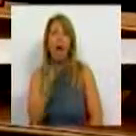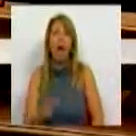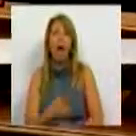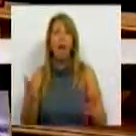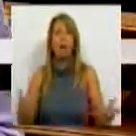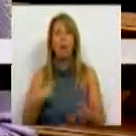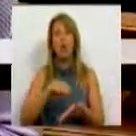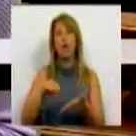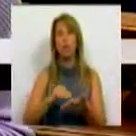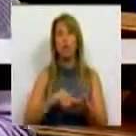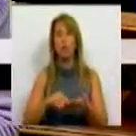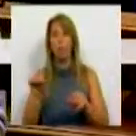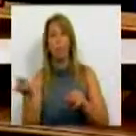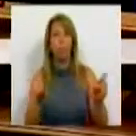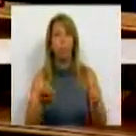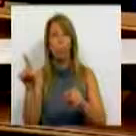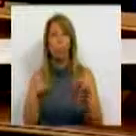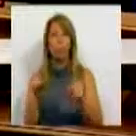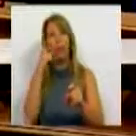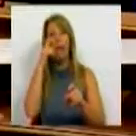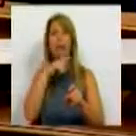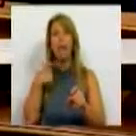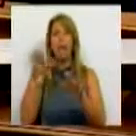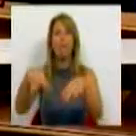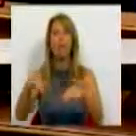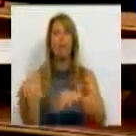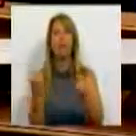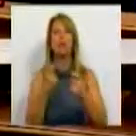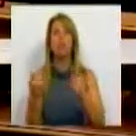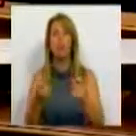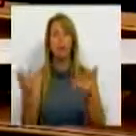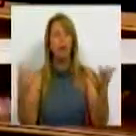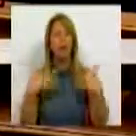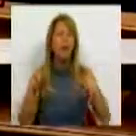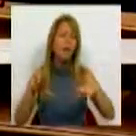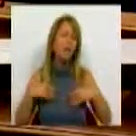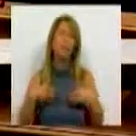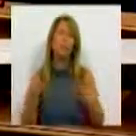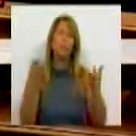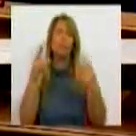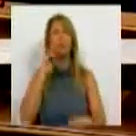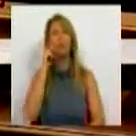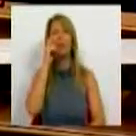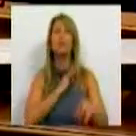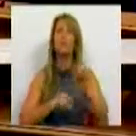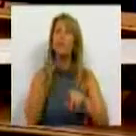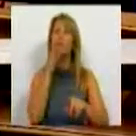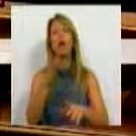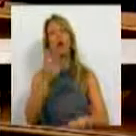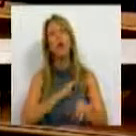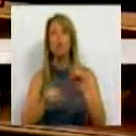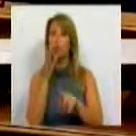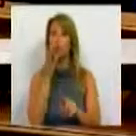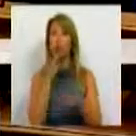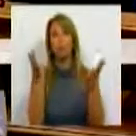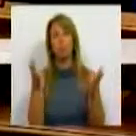intermitentes, tendo em vista quem é que acabava o debate. E, portanto, assumo isto com toda... Assumo isto, senhoras e senhores deputados, com toda a naturalidade. O senhor